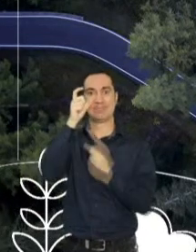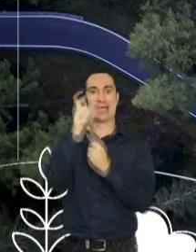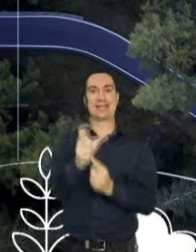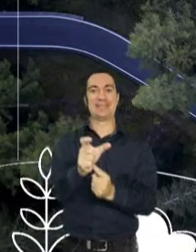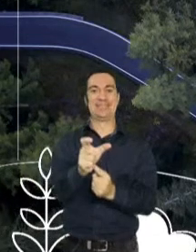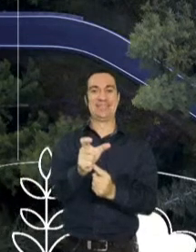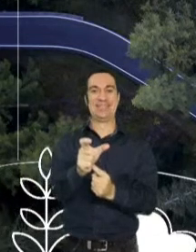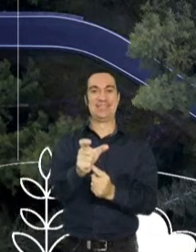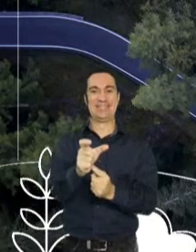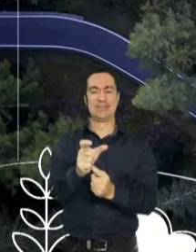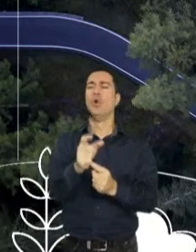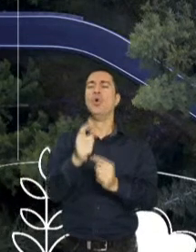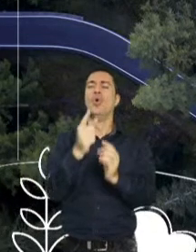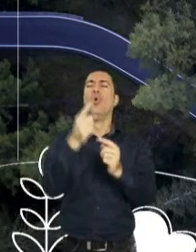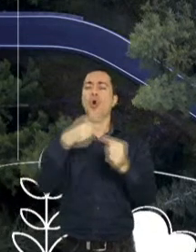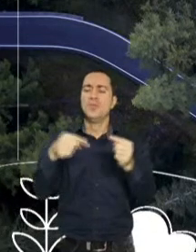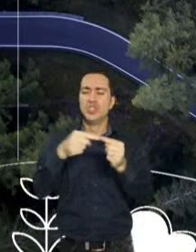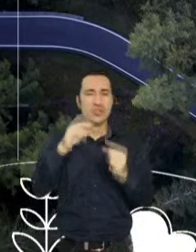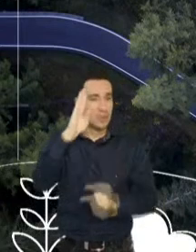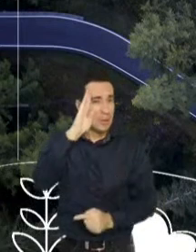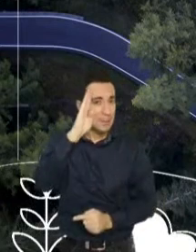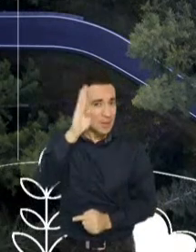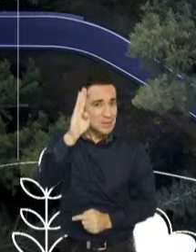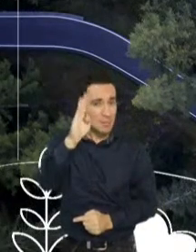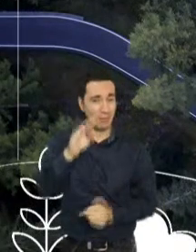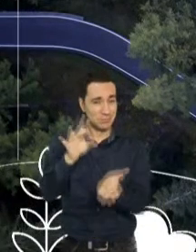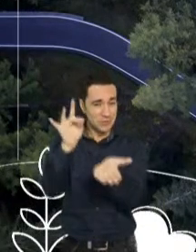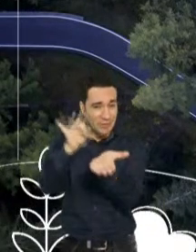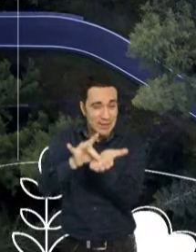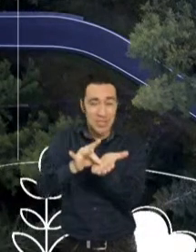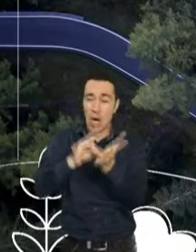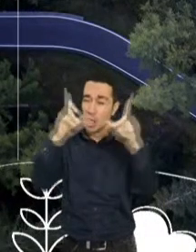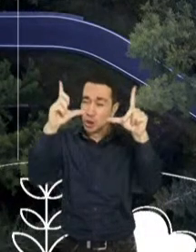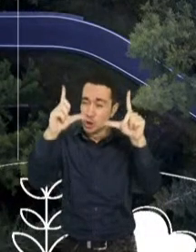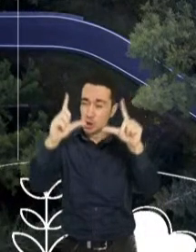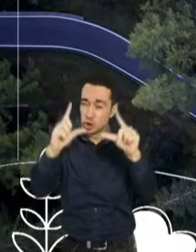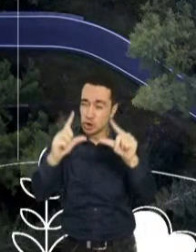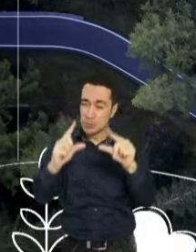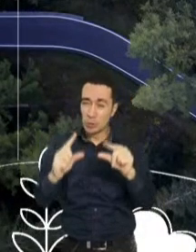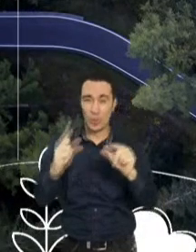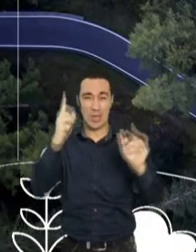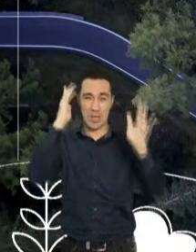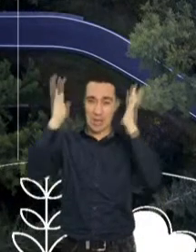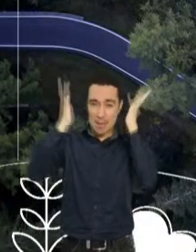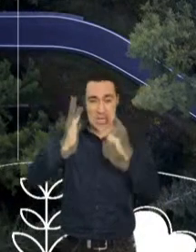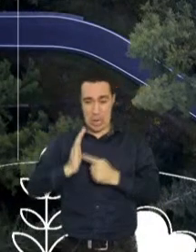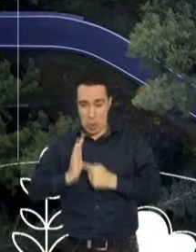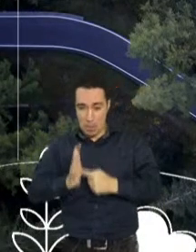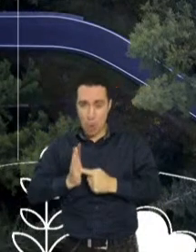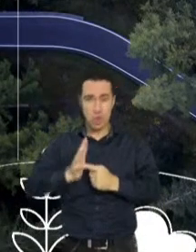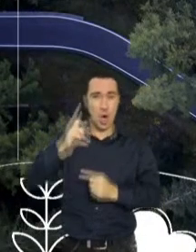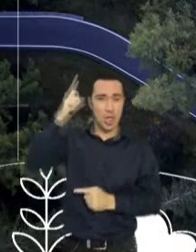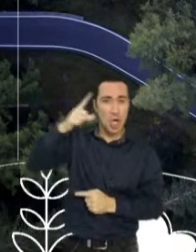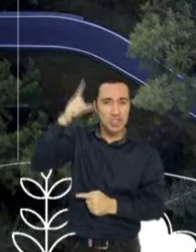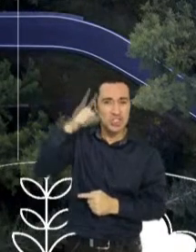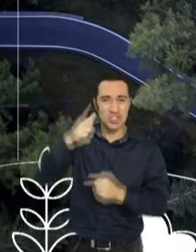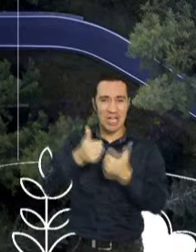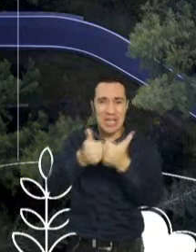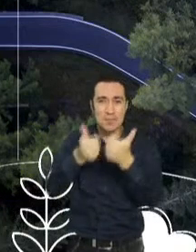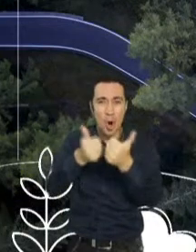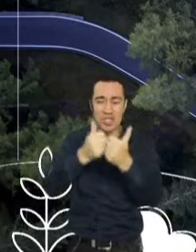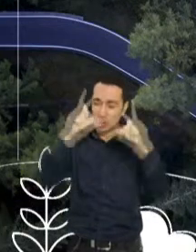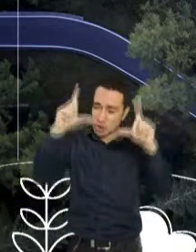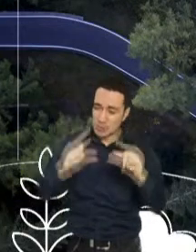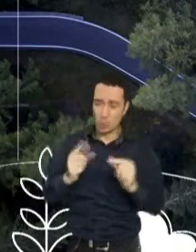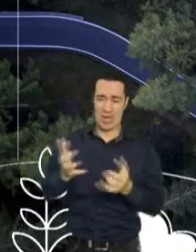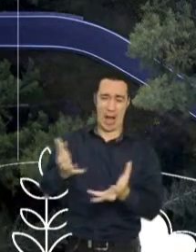como objetivo principal de descarbonizar o setor de transporte e de logística. De lá